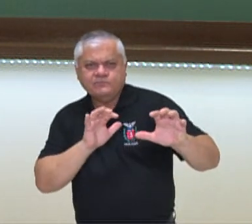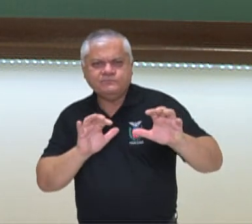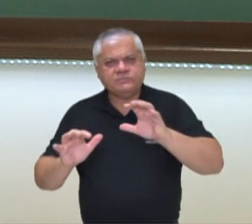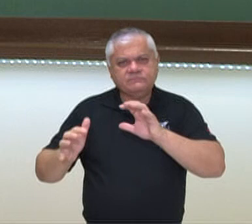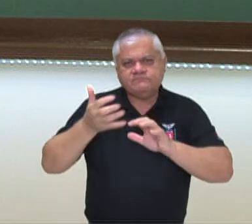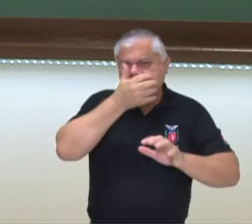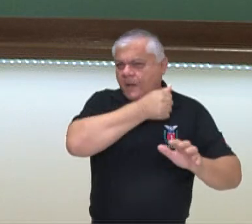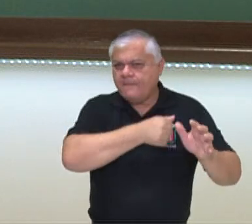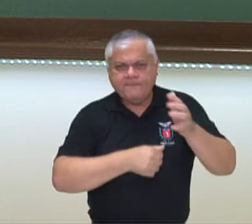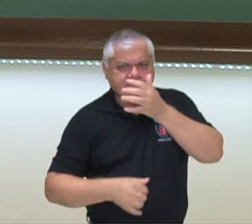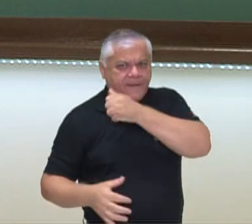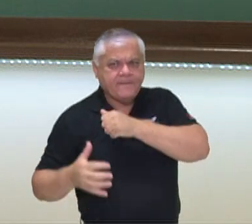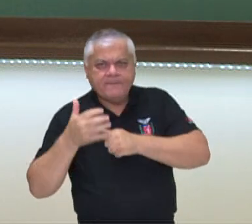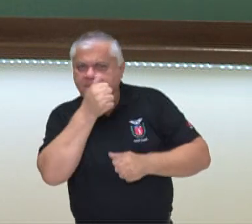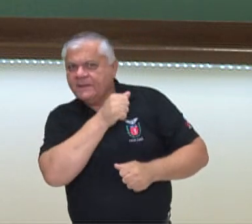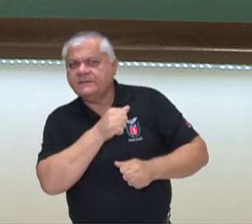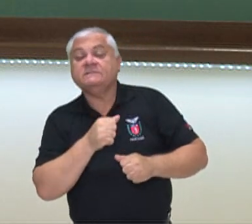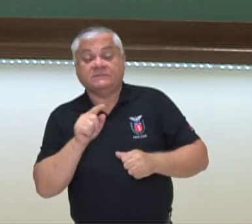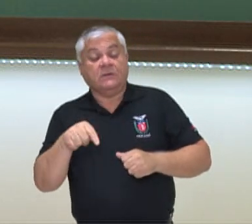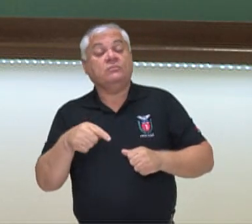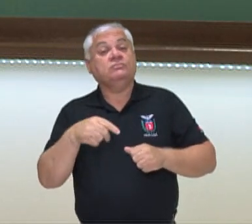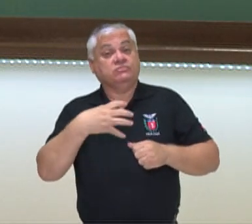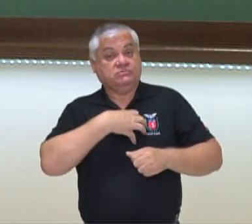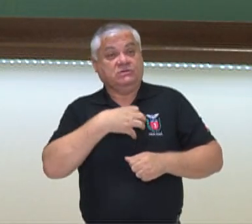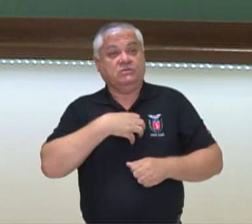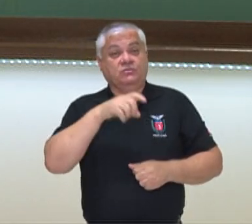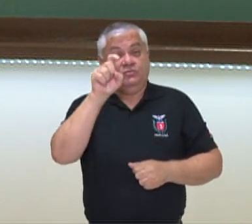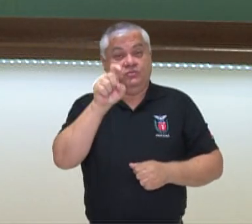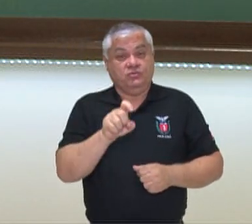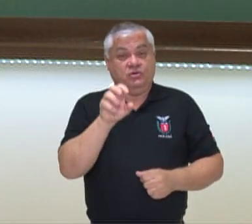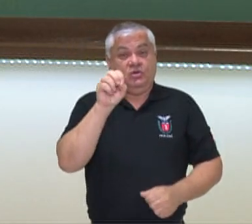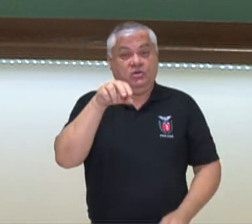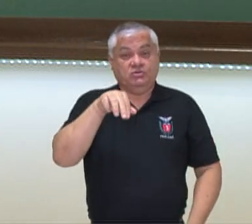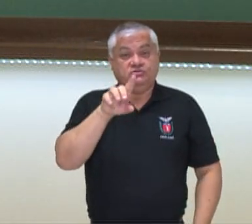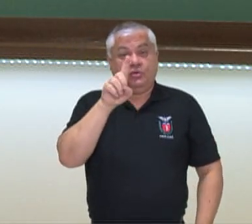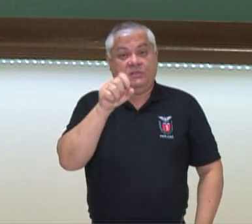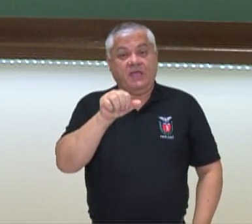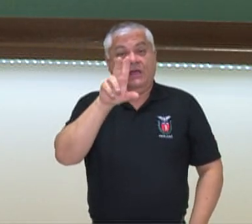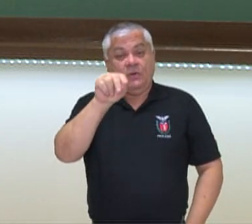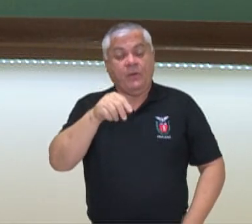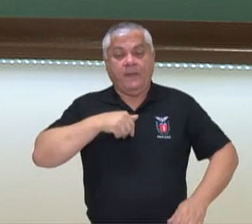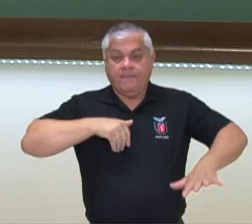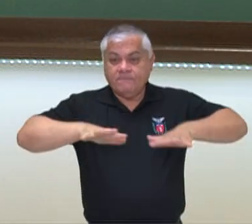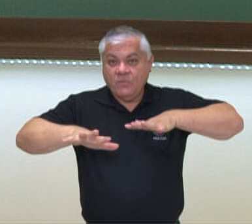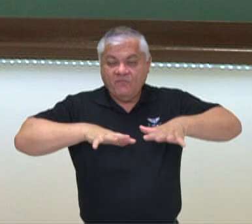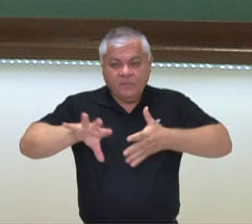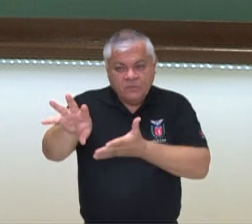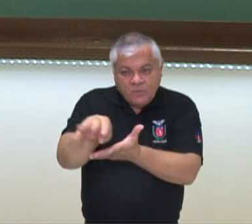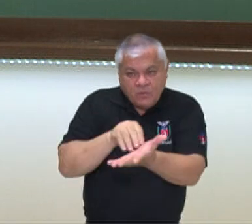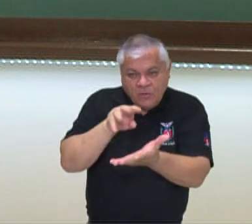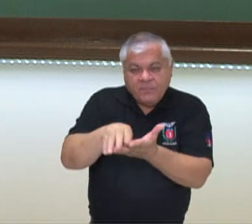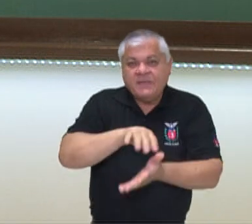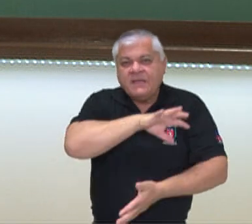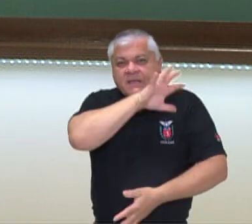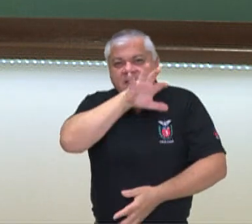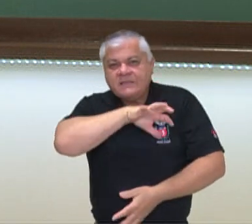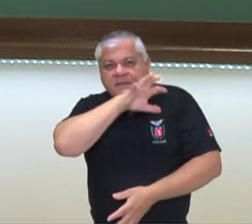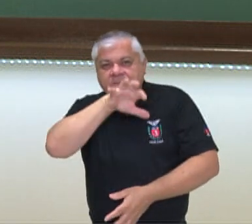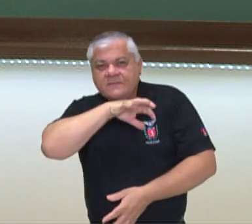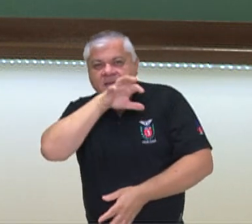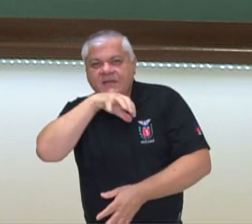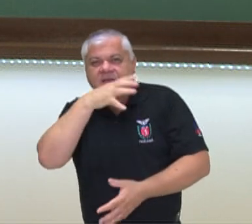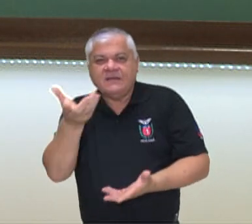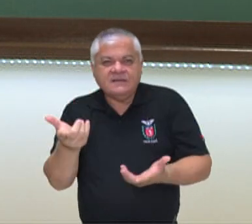oponente. Nesse desviar-se, né, o lutador utiliza movimentos que ele copia dos próprios animais, né,